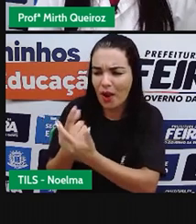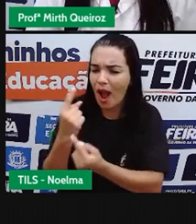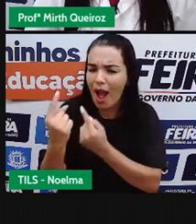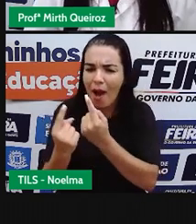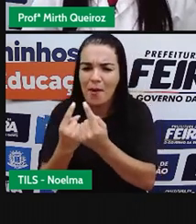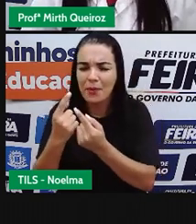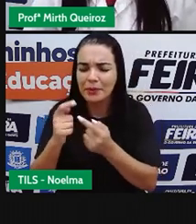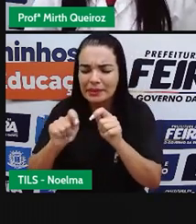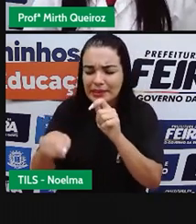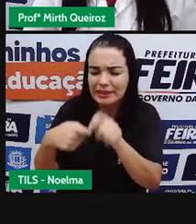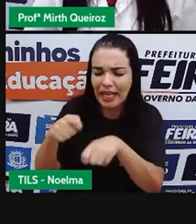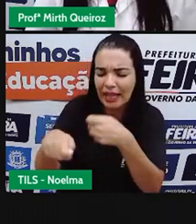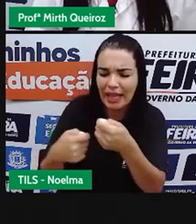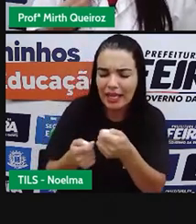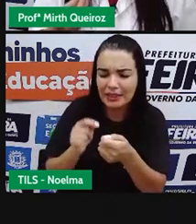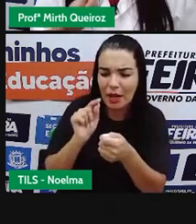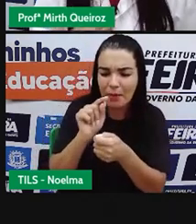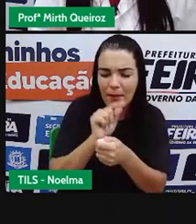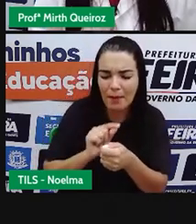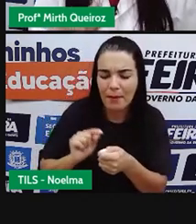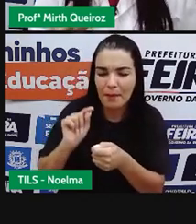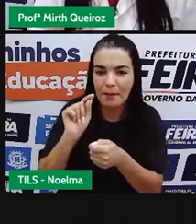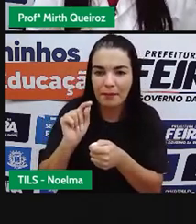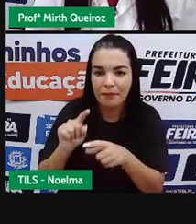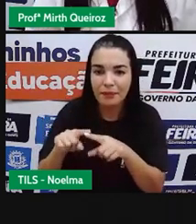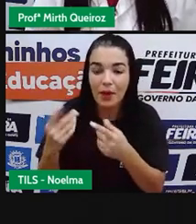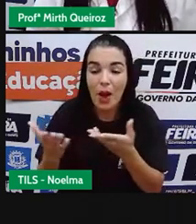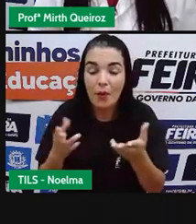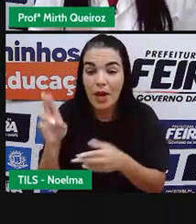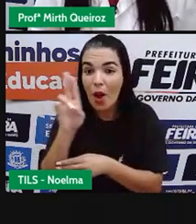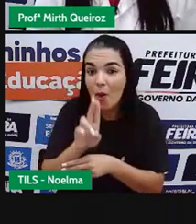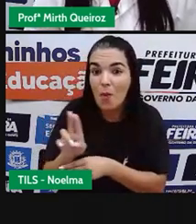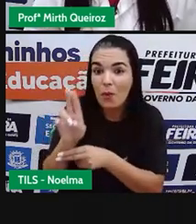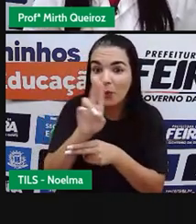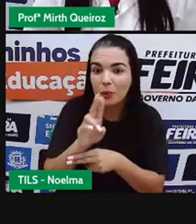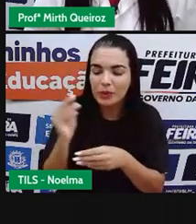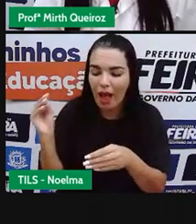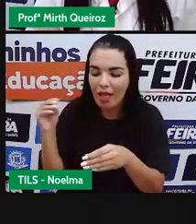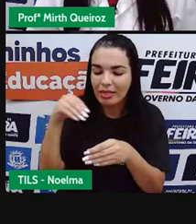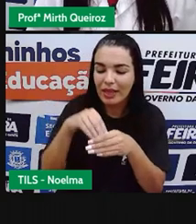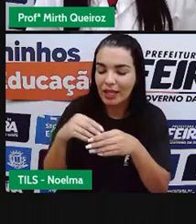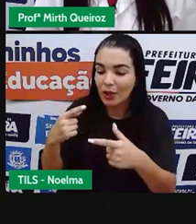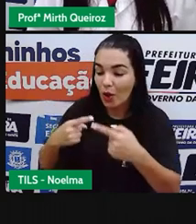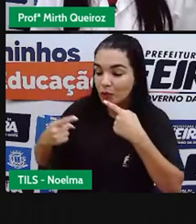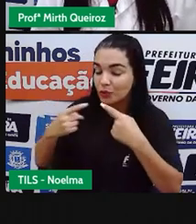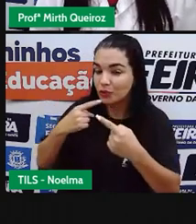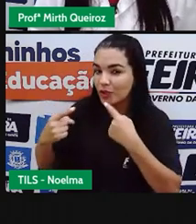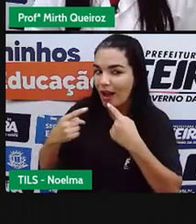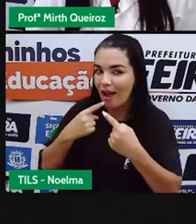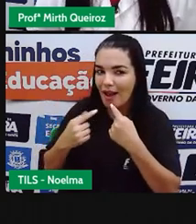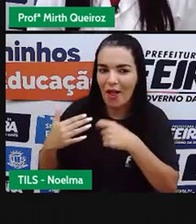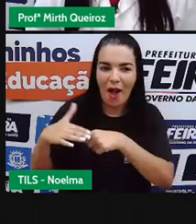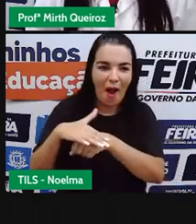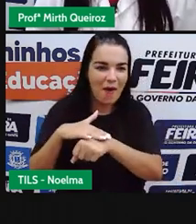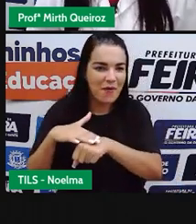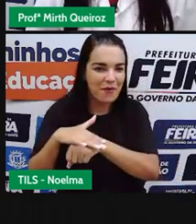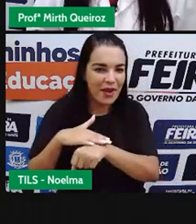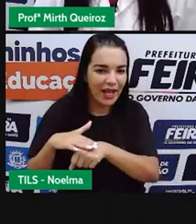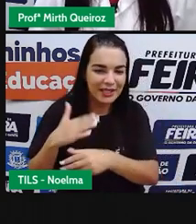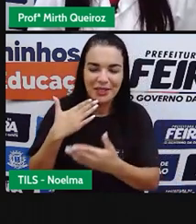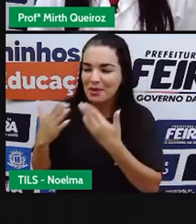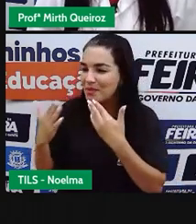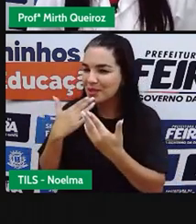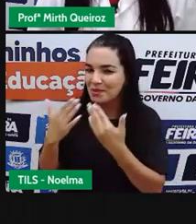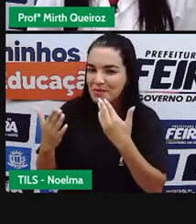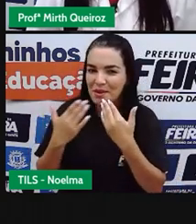e nós vamos ver essa pontuação, o uso dessas pontuações dentro aí de um diálogo, né? Vocês já fizeram aí